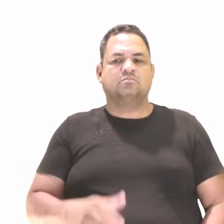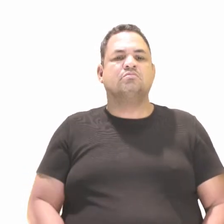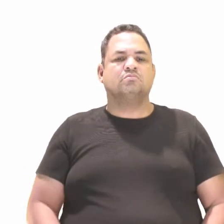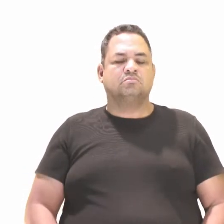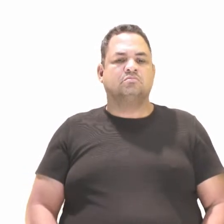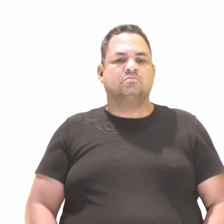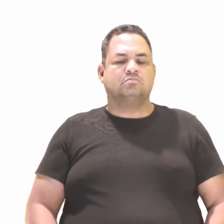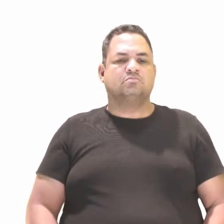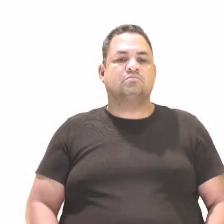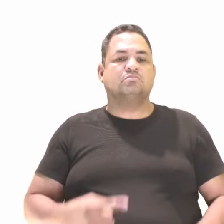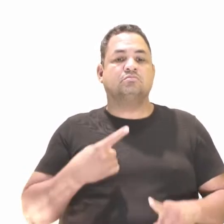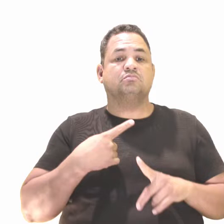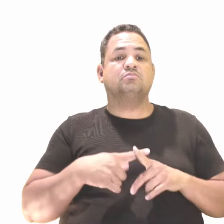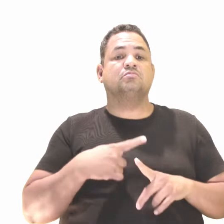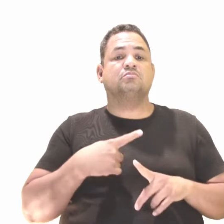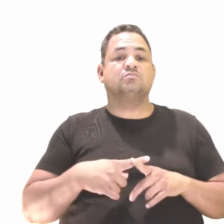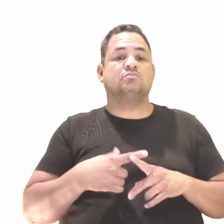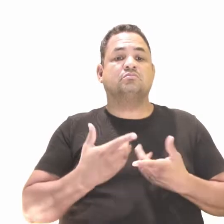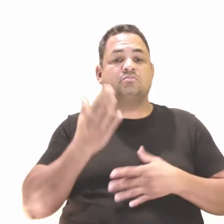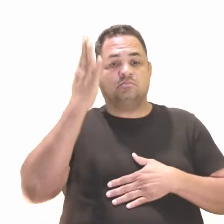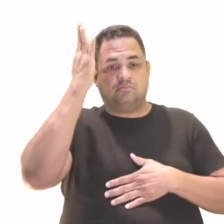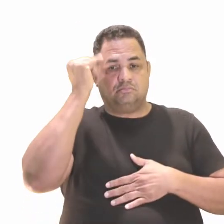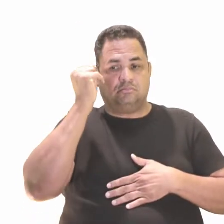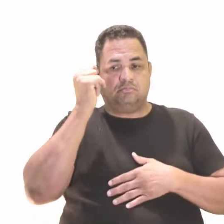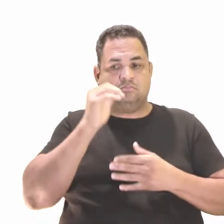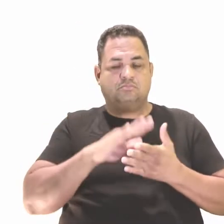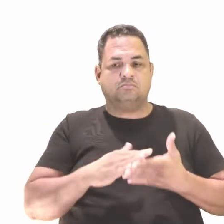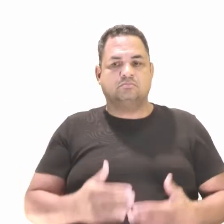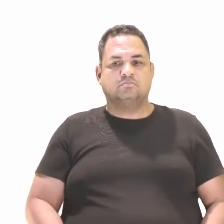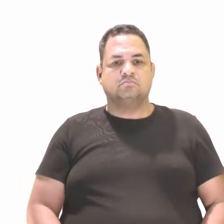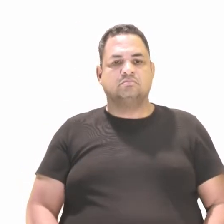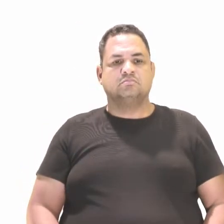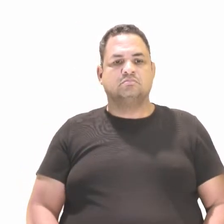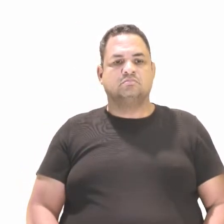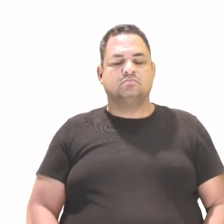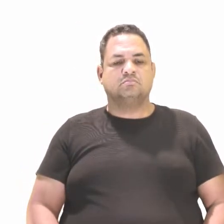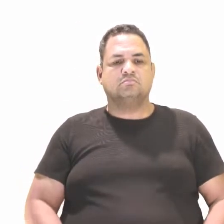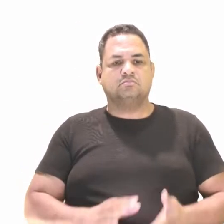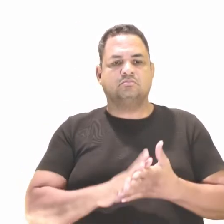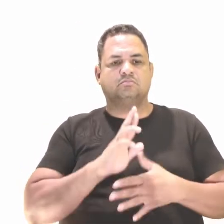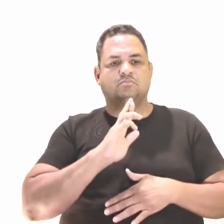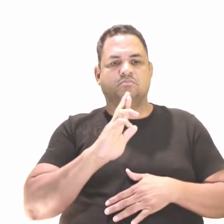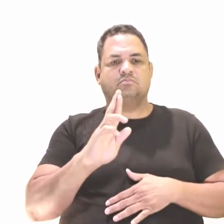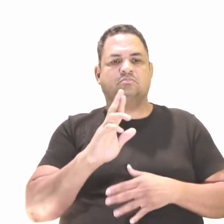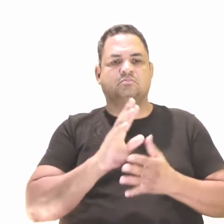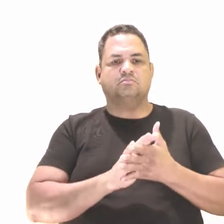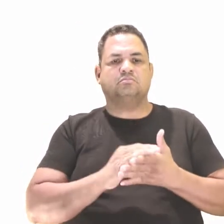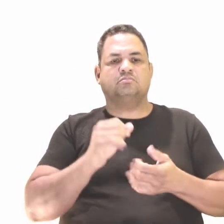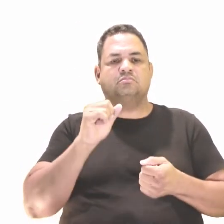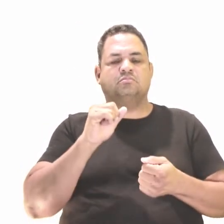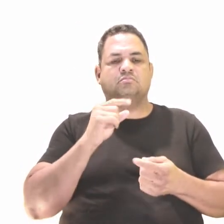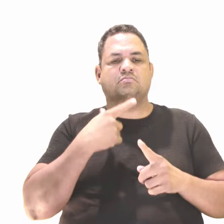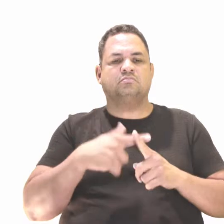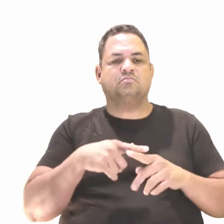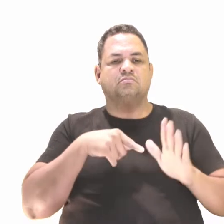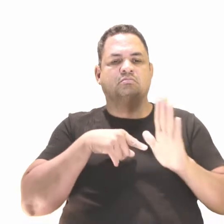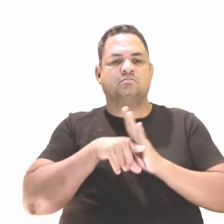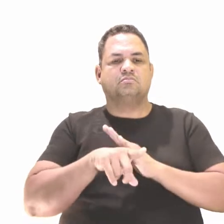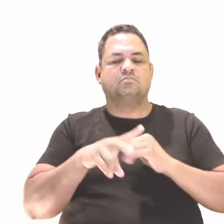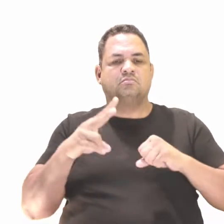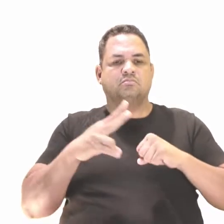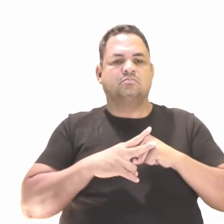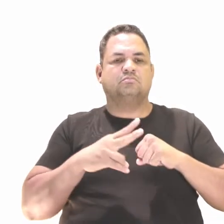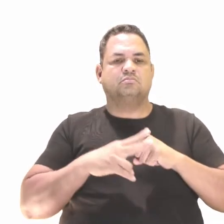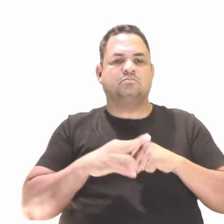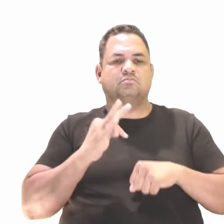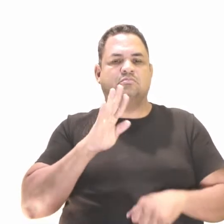eu estou. Por quê? Daí ele responde com a estrutura do verbo to be, porque a pergunta foi feita com o verbo to be.